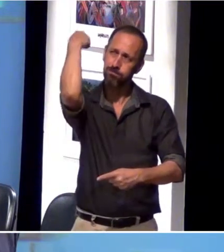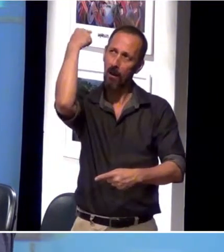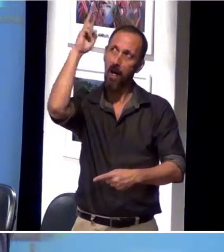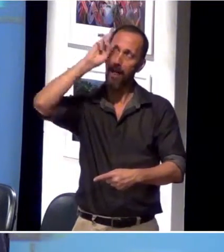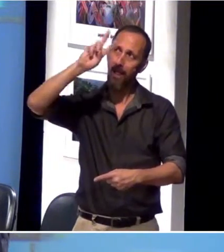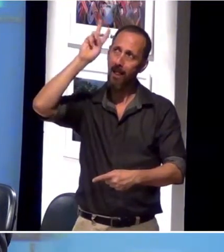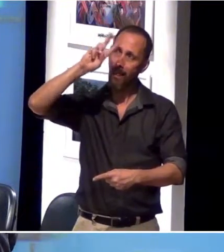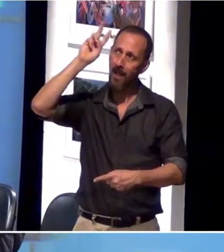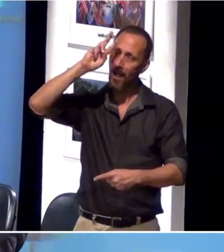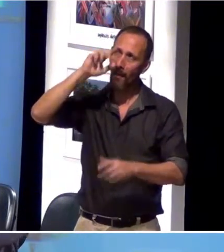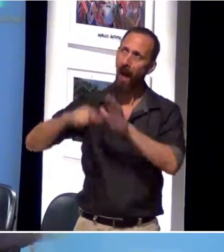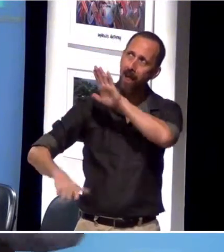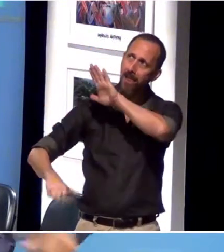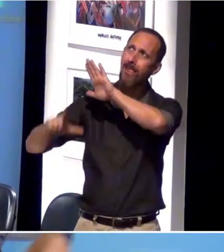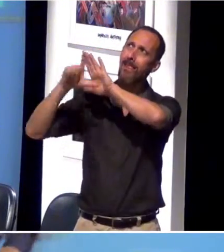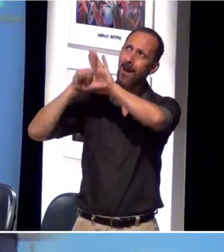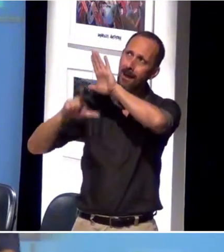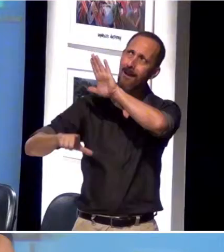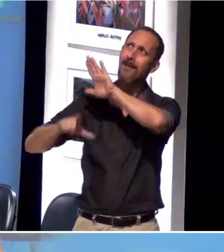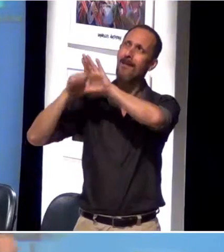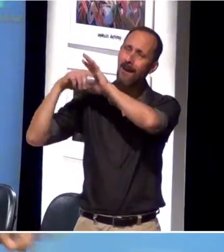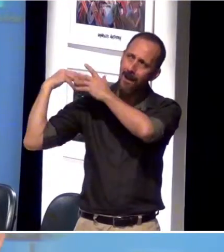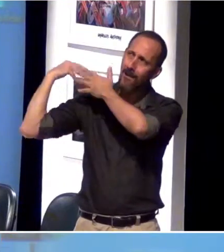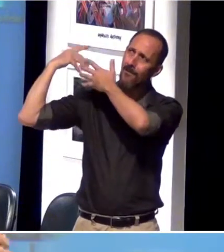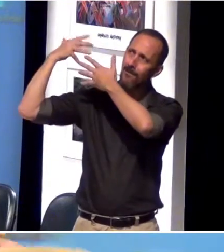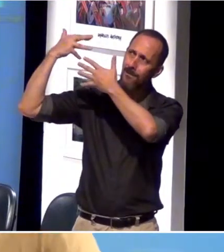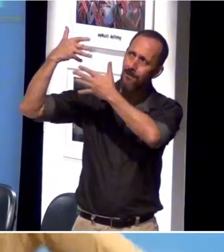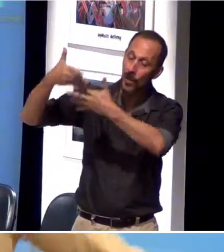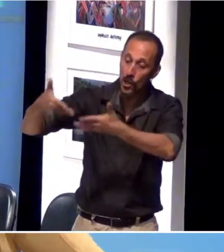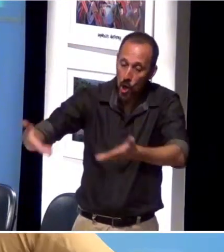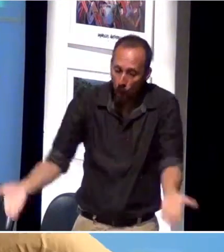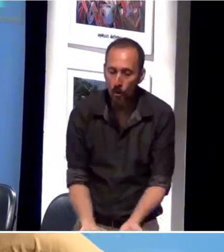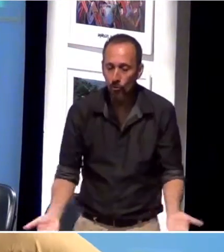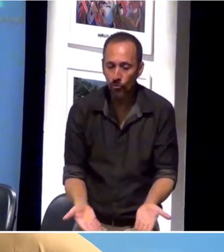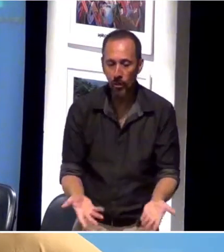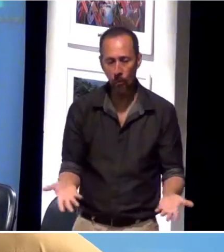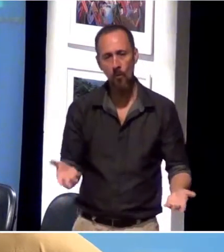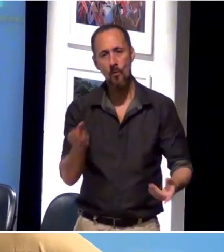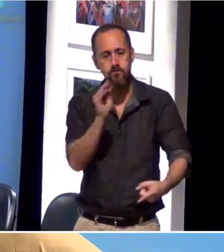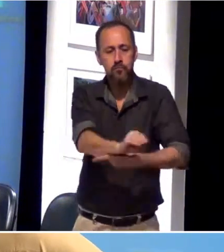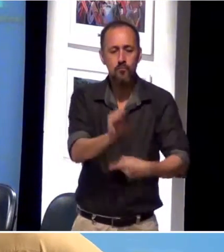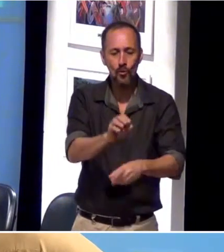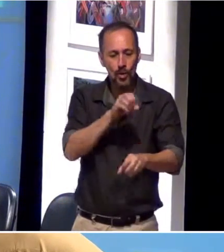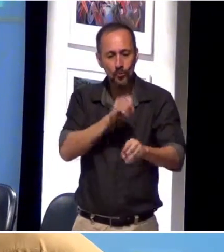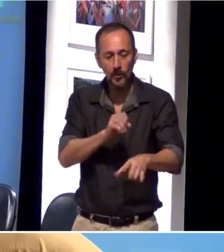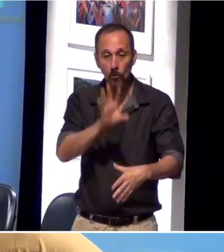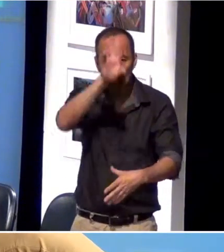trajetória, né, das leis e do que é esse atendimento, dessa educação, dentro